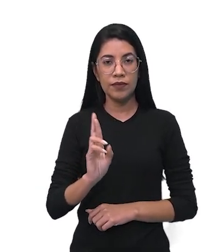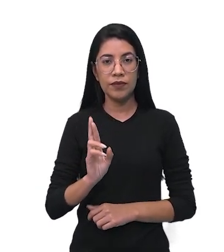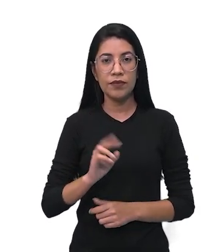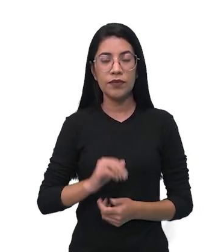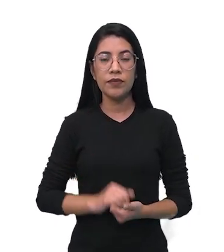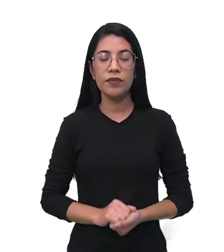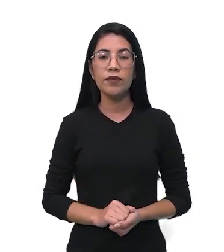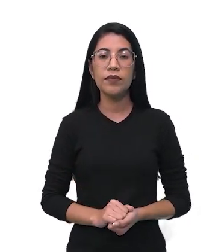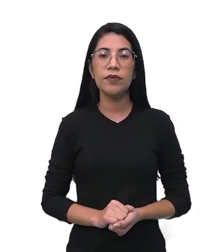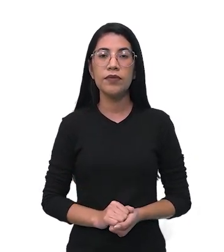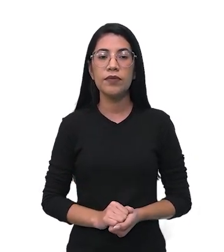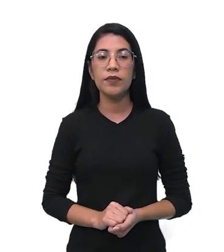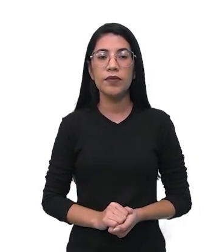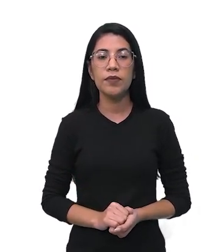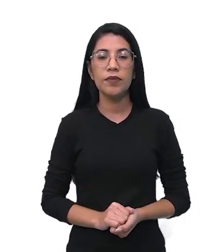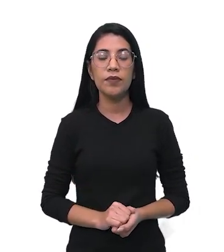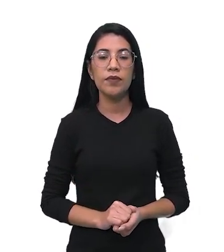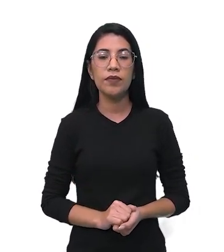vamos fazer